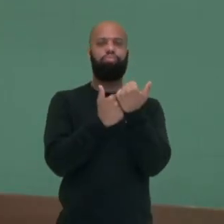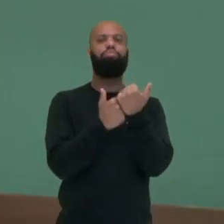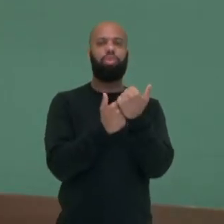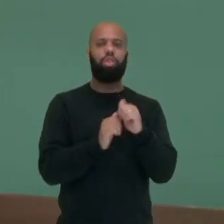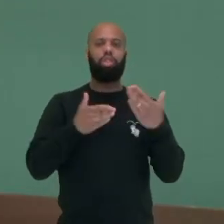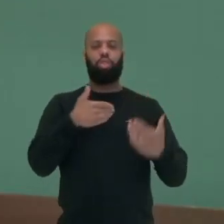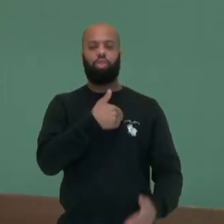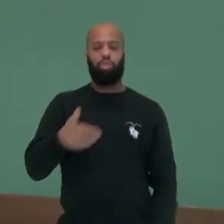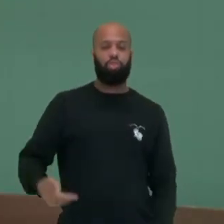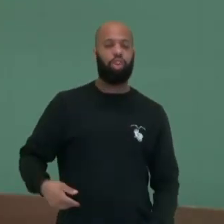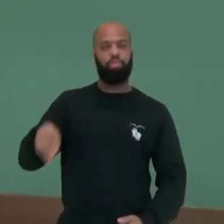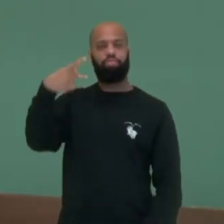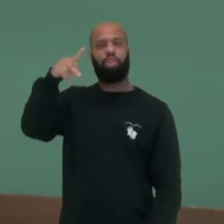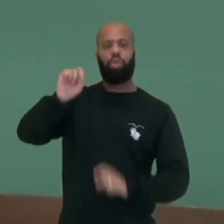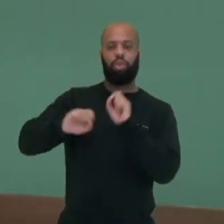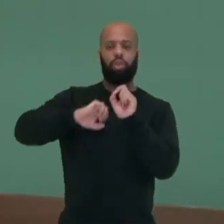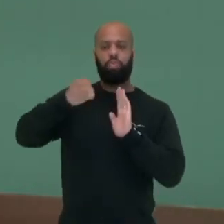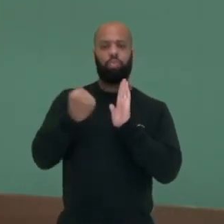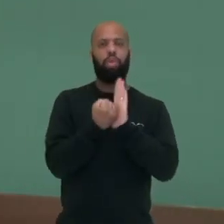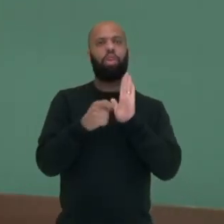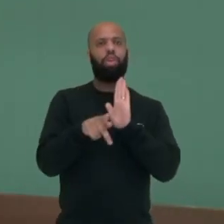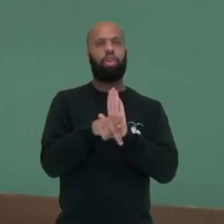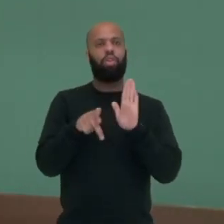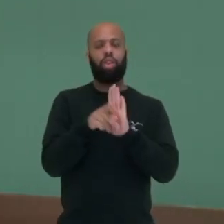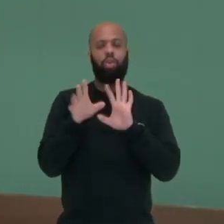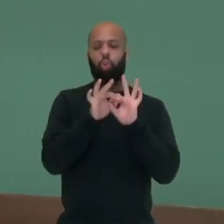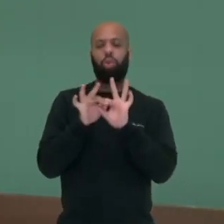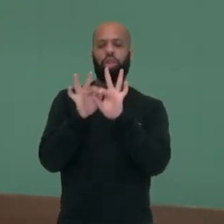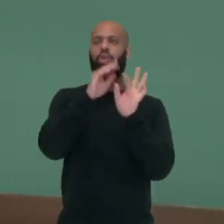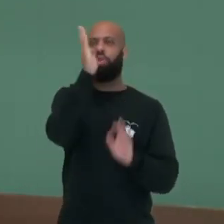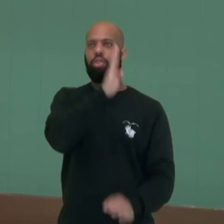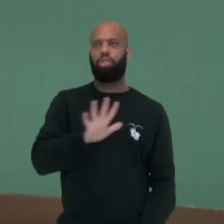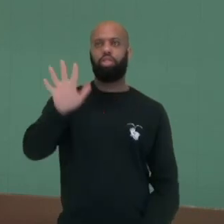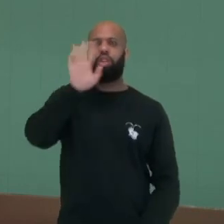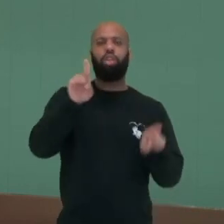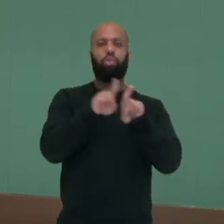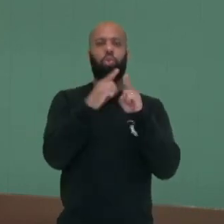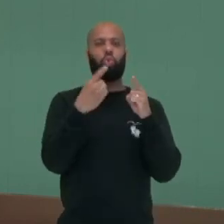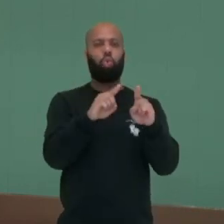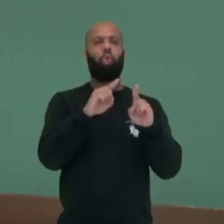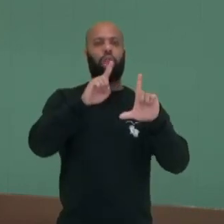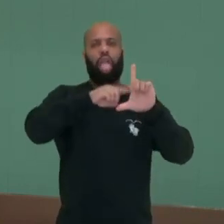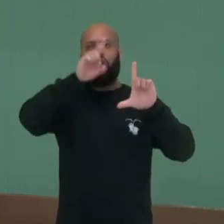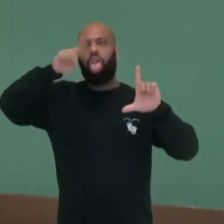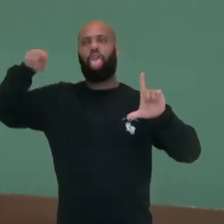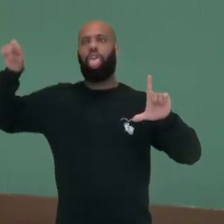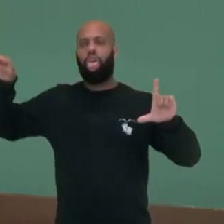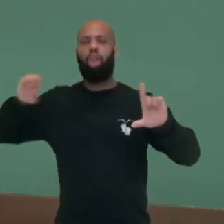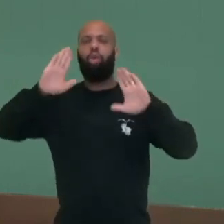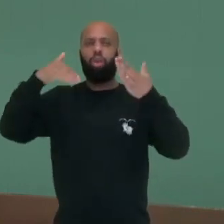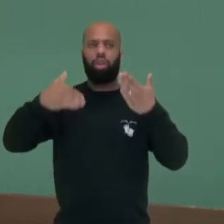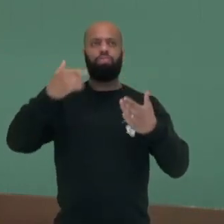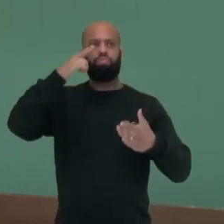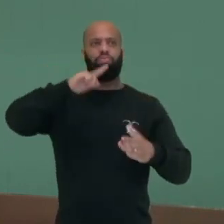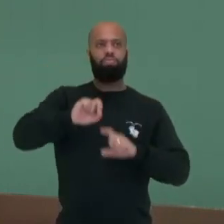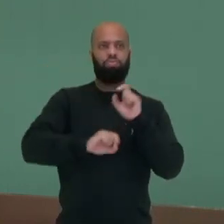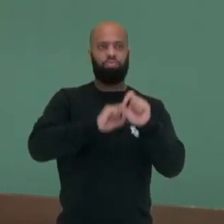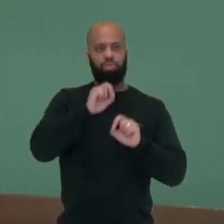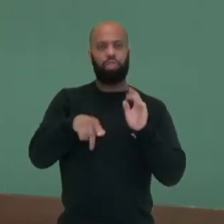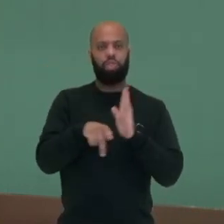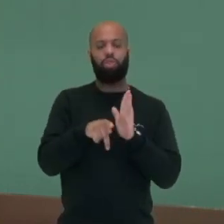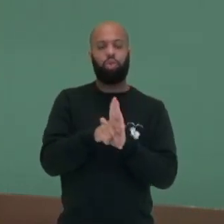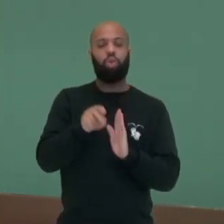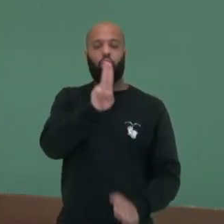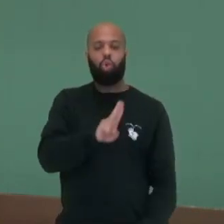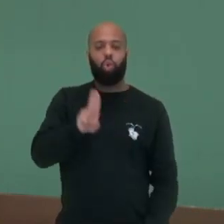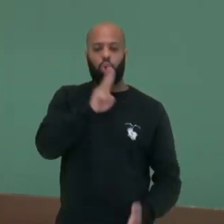O governo de Itamar Franco, marcado pela ideia de união nacional e pelo combate à inflação, o que ficou destacado na